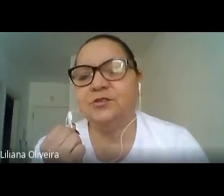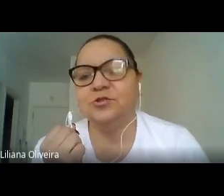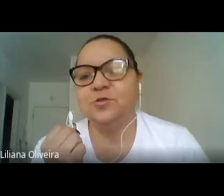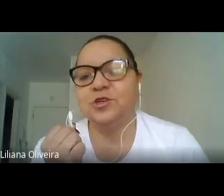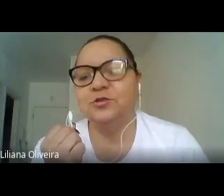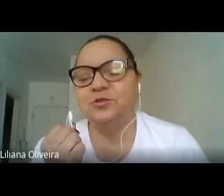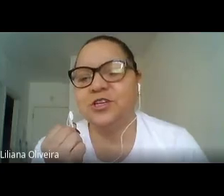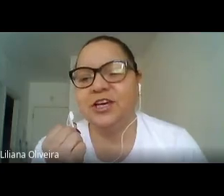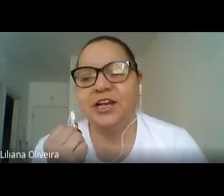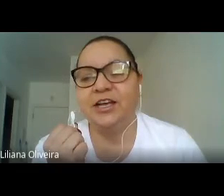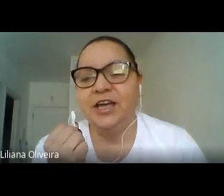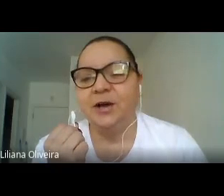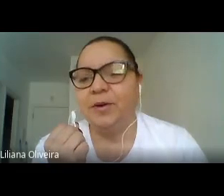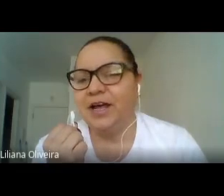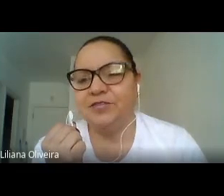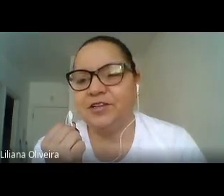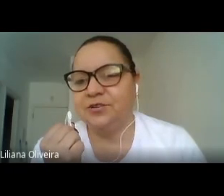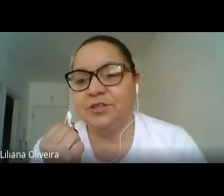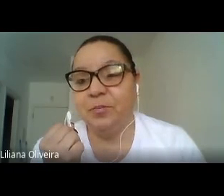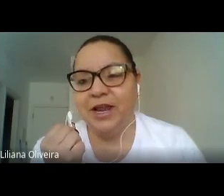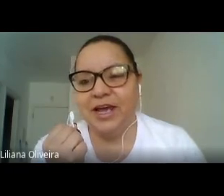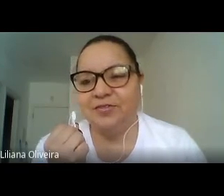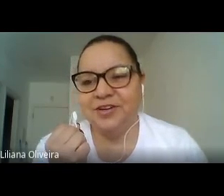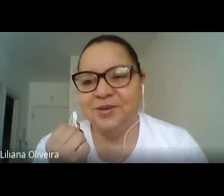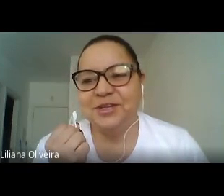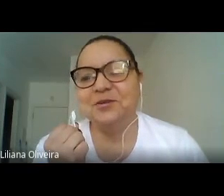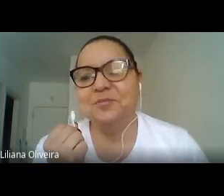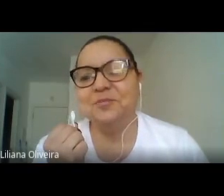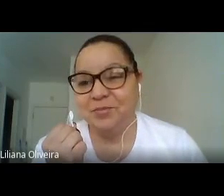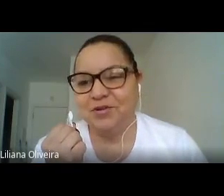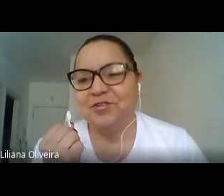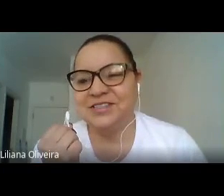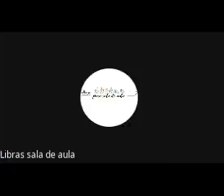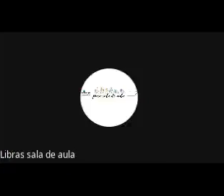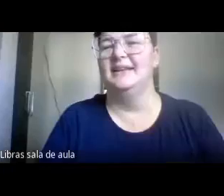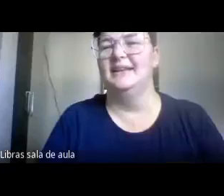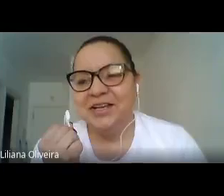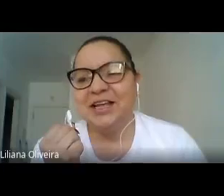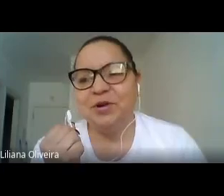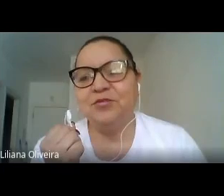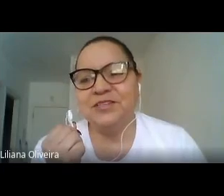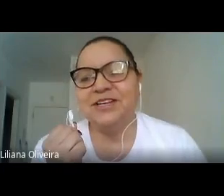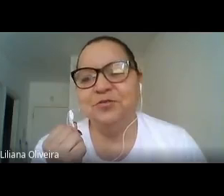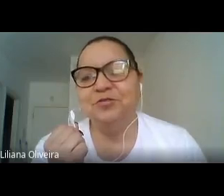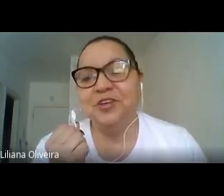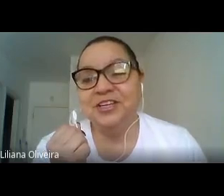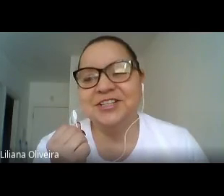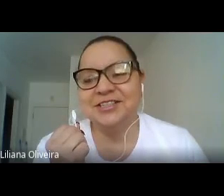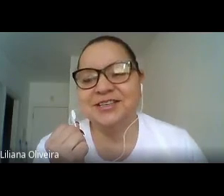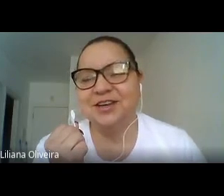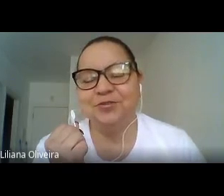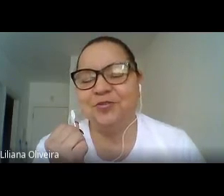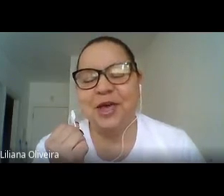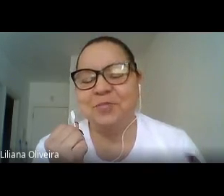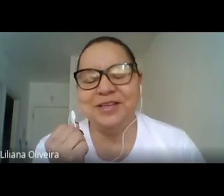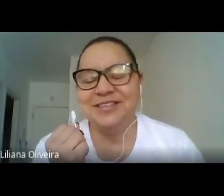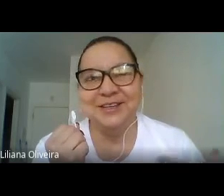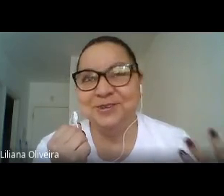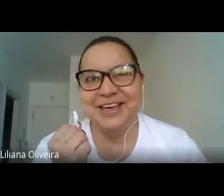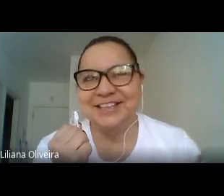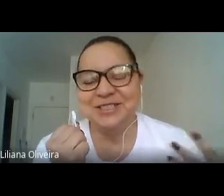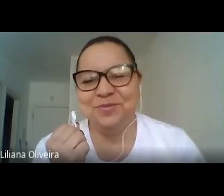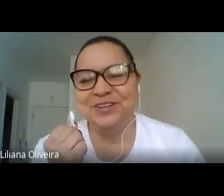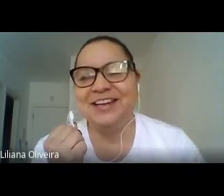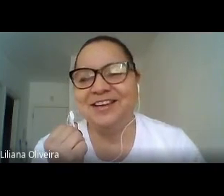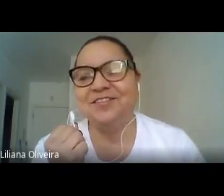com Lince, com os meus alunos, aquele palavra dentro da palavra, que também dá para fazer com fichas, que daí eu fiquei